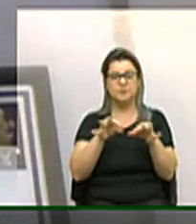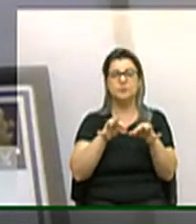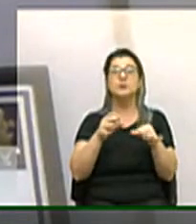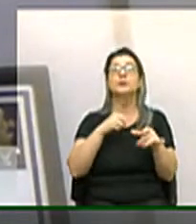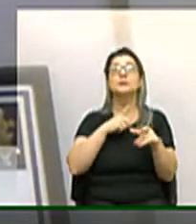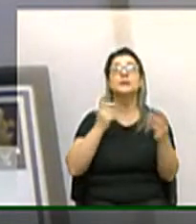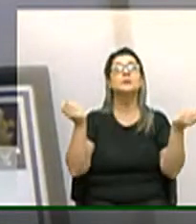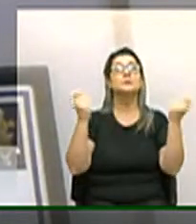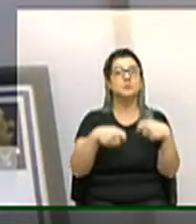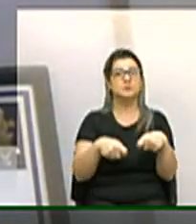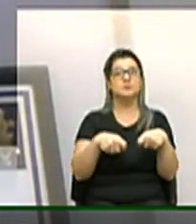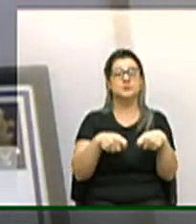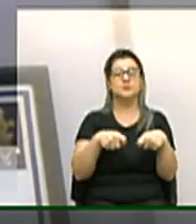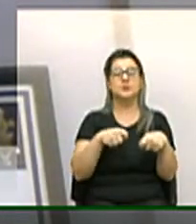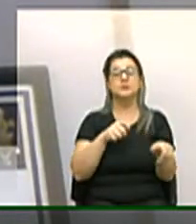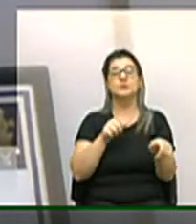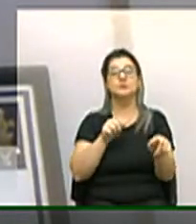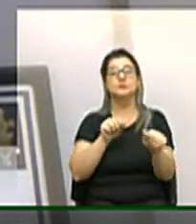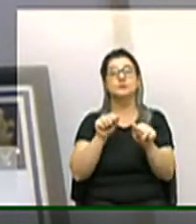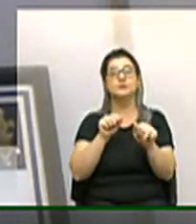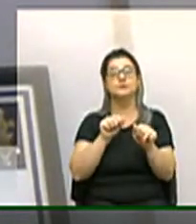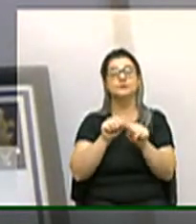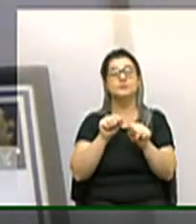fazer regularização fundiária de interesse social,